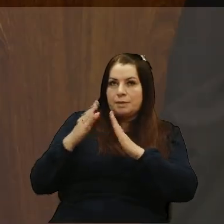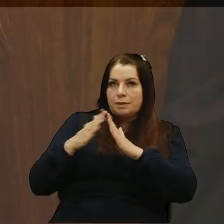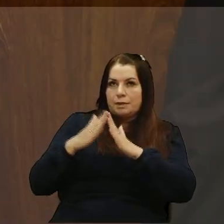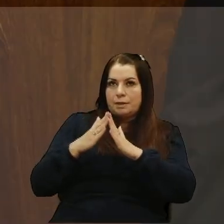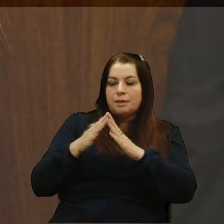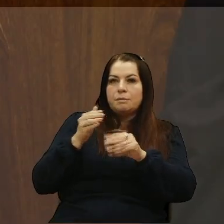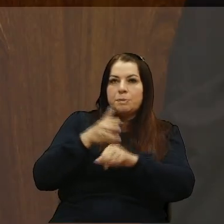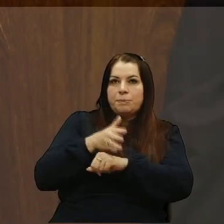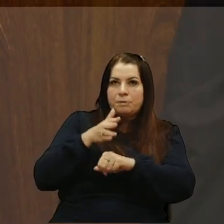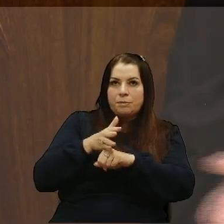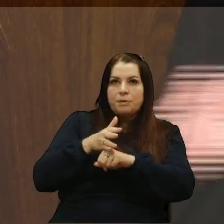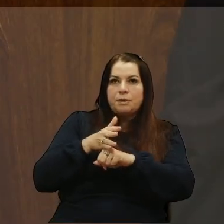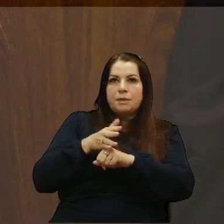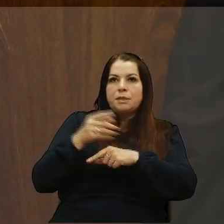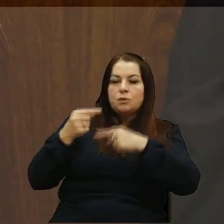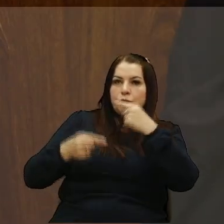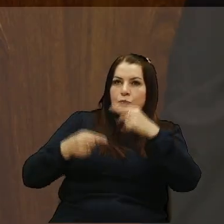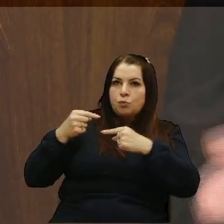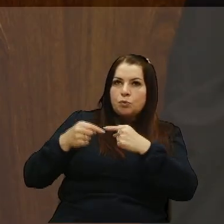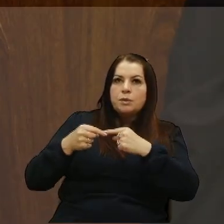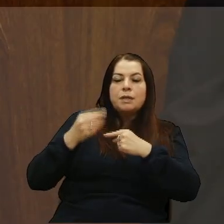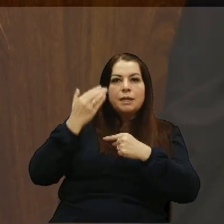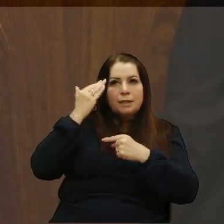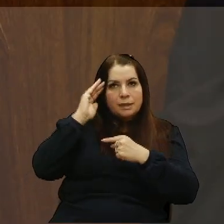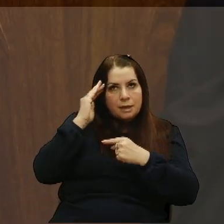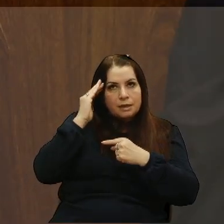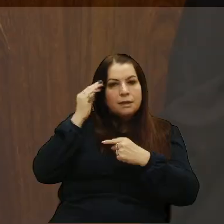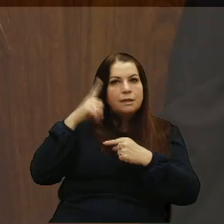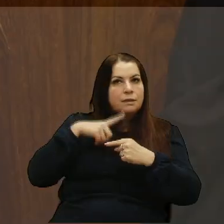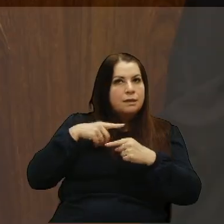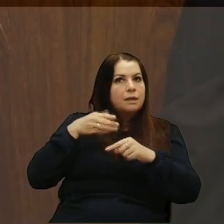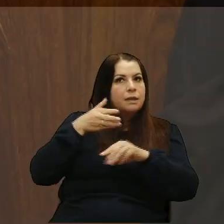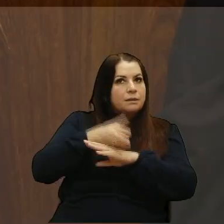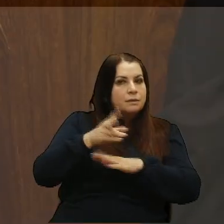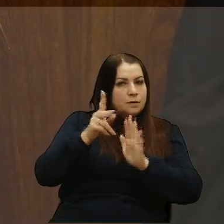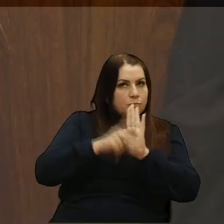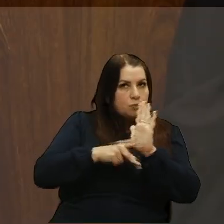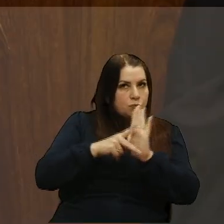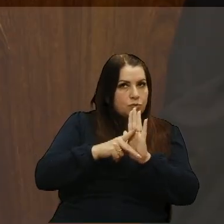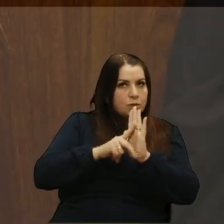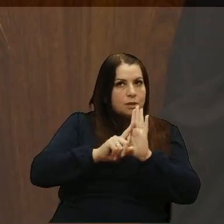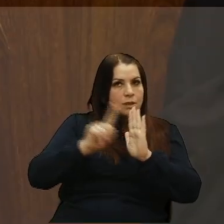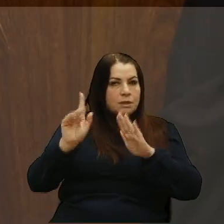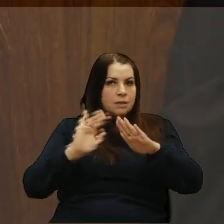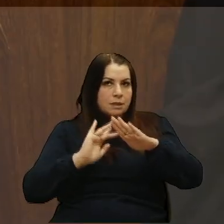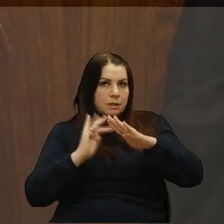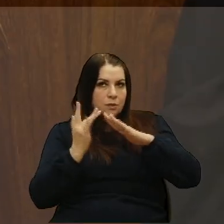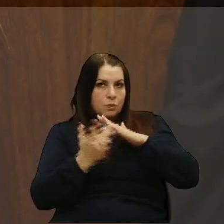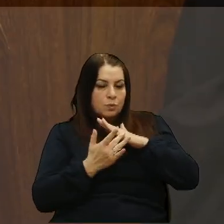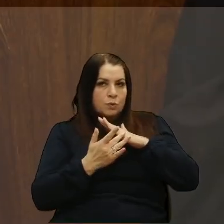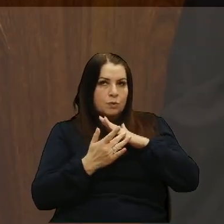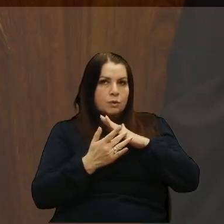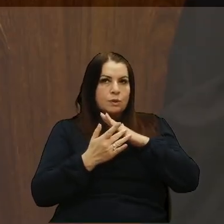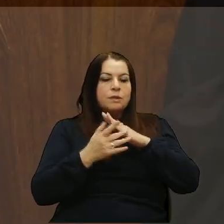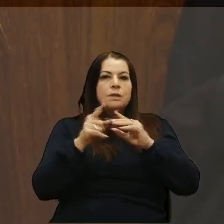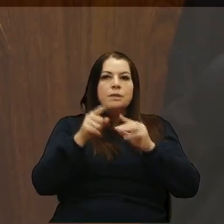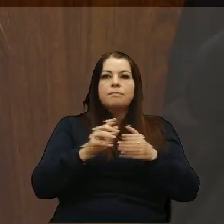que participam das discussões, que entendem, que têm acesso ao projeto, irem nas redes sociais, nessas